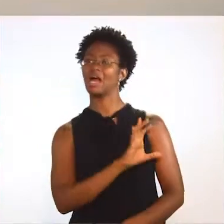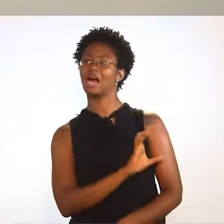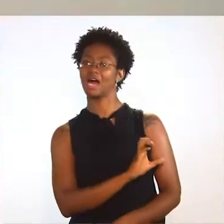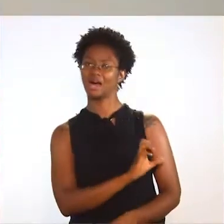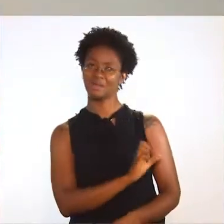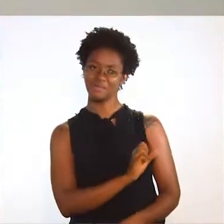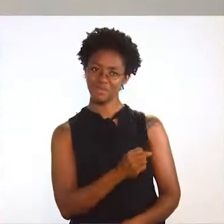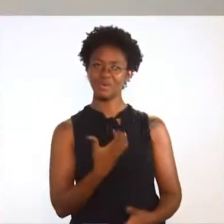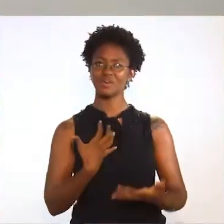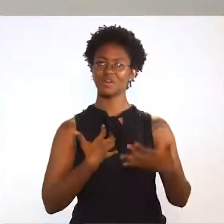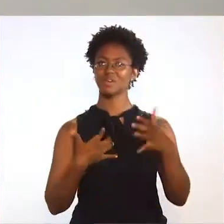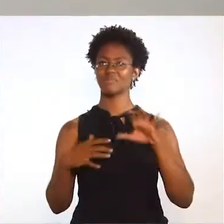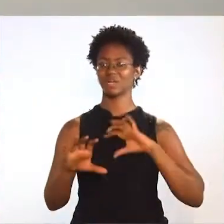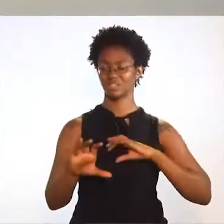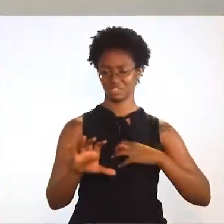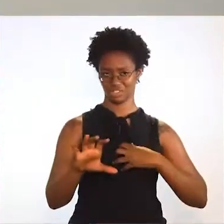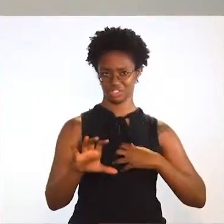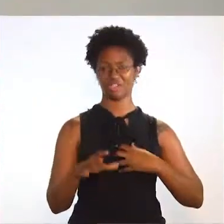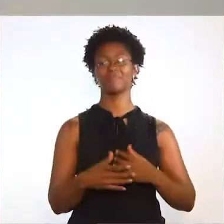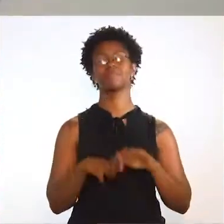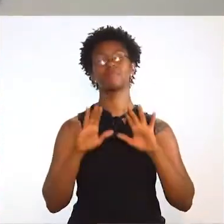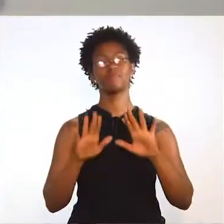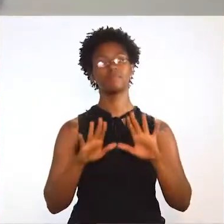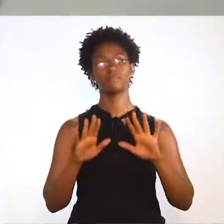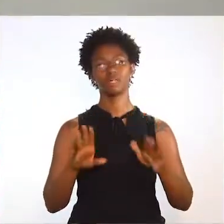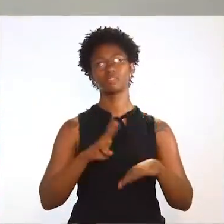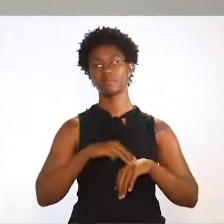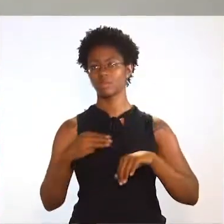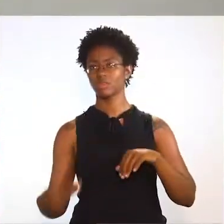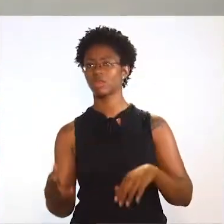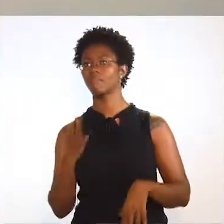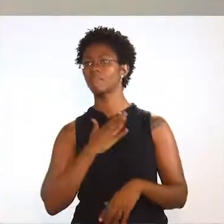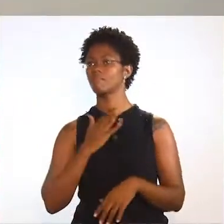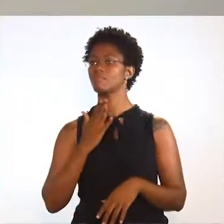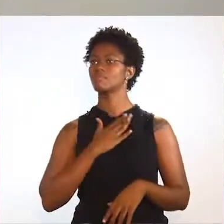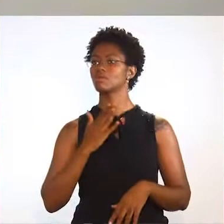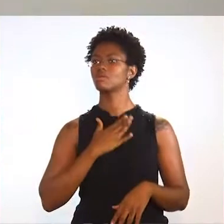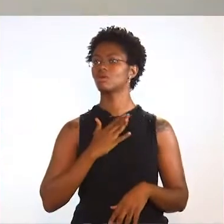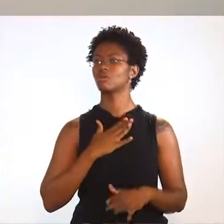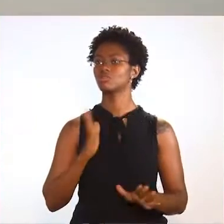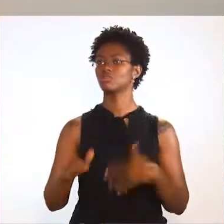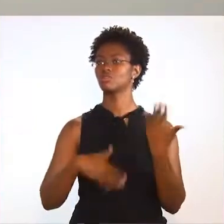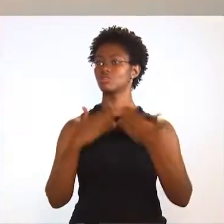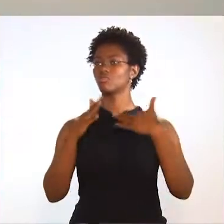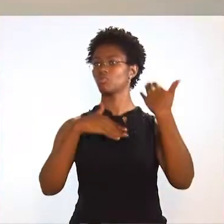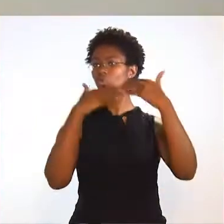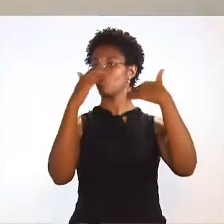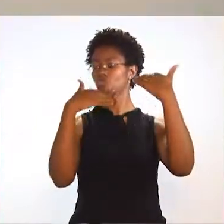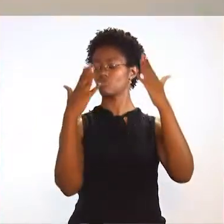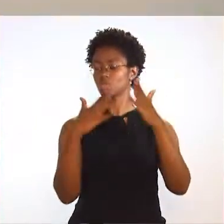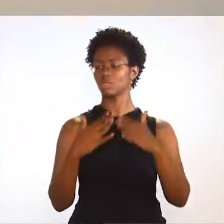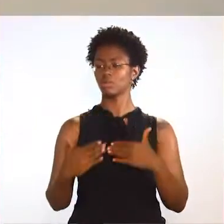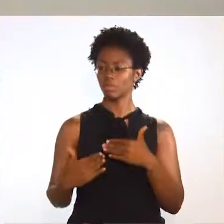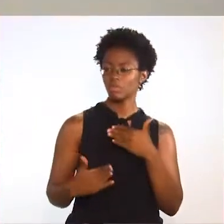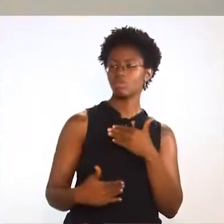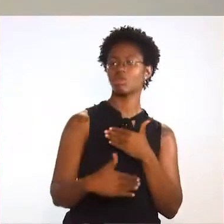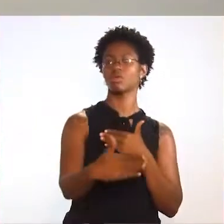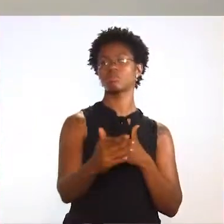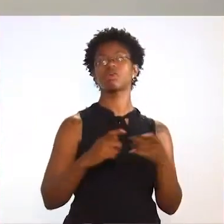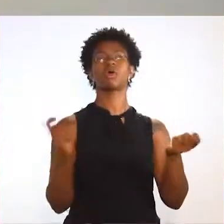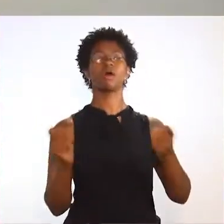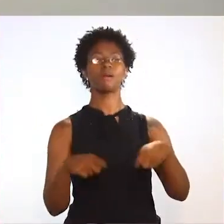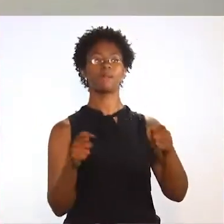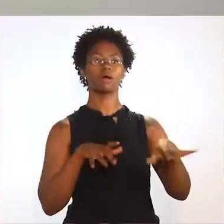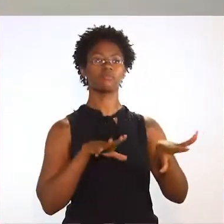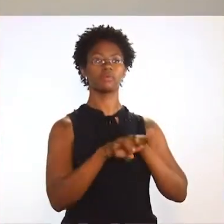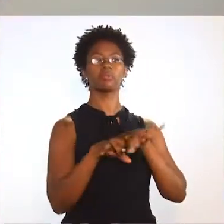amor e sororidade. E a metodologia ela foi desenvolvida, então hoje a gente tem uma jornada de capacitação que a gente faz